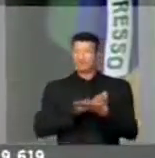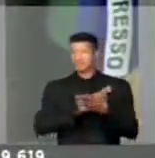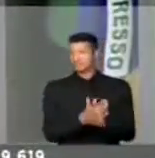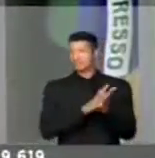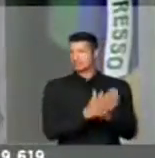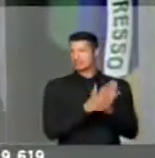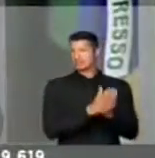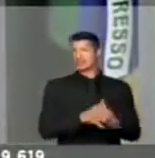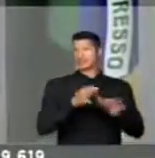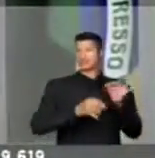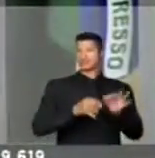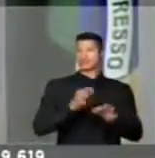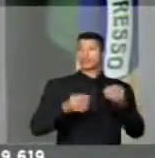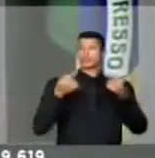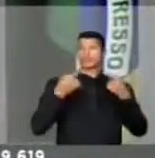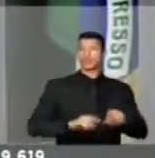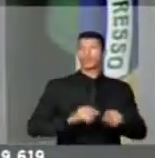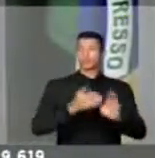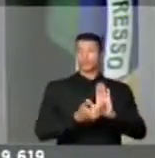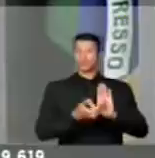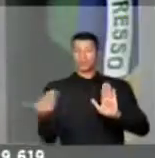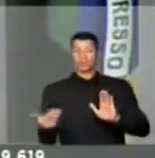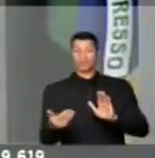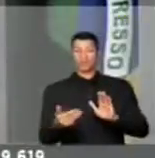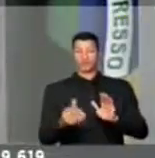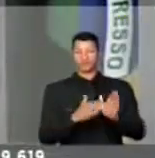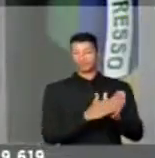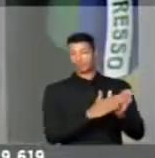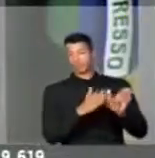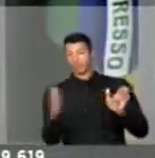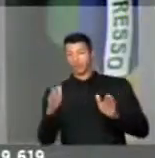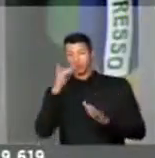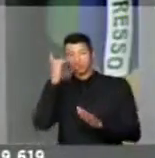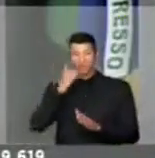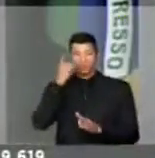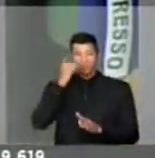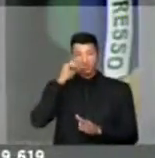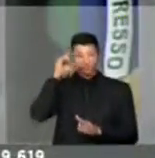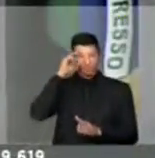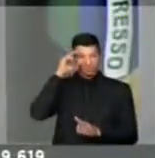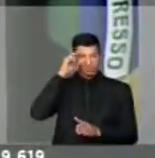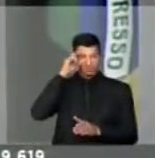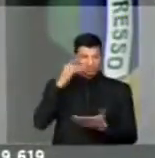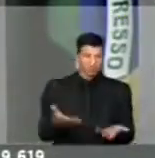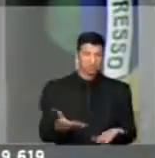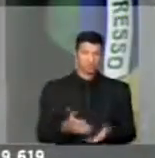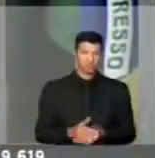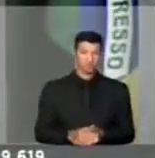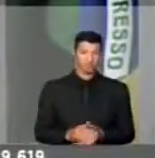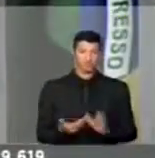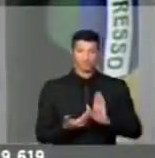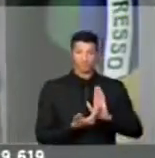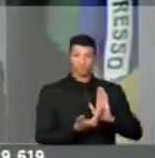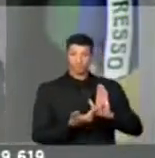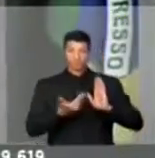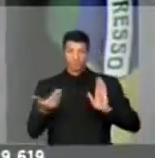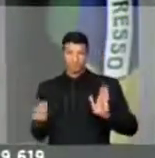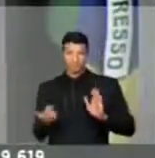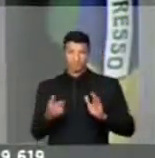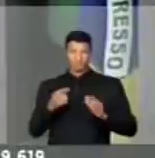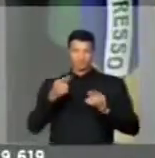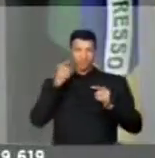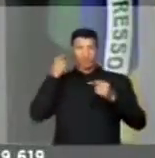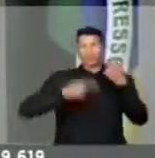excrescência jurídica quando suspendeu o mandato do deputado Eduardo Cunha. O afastamento eu